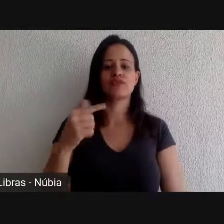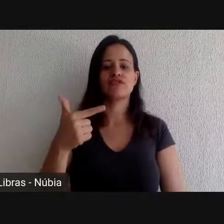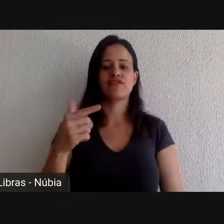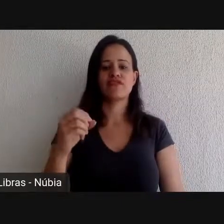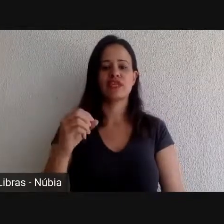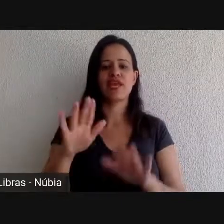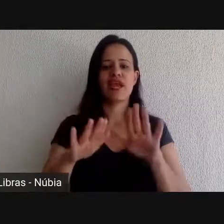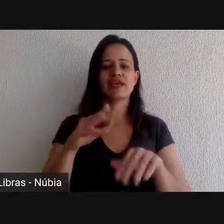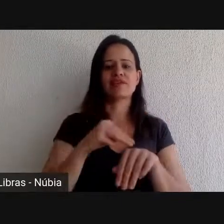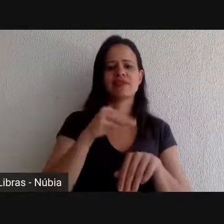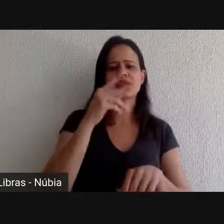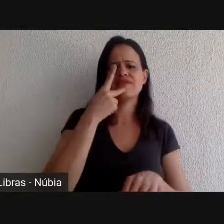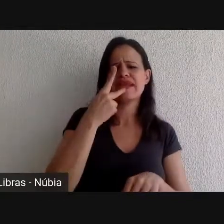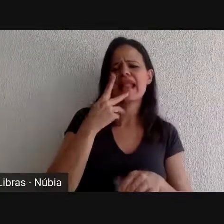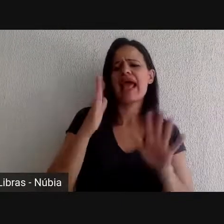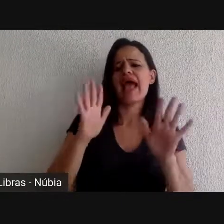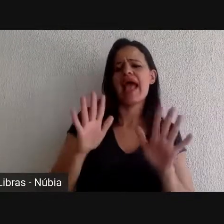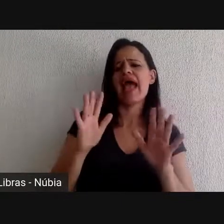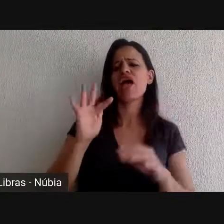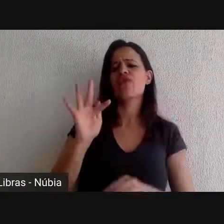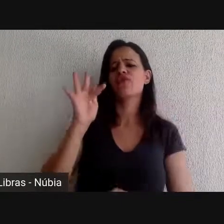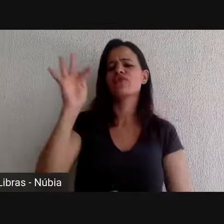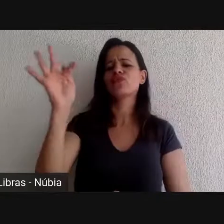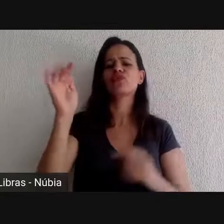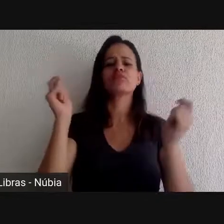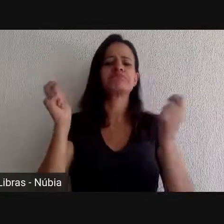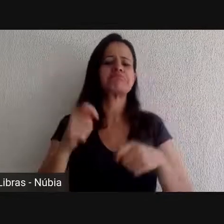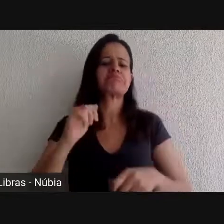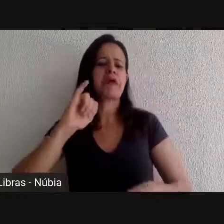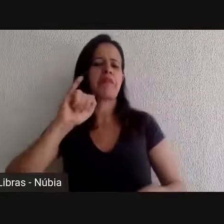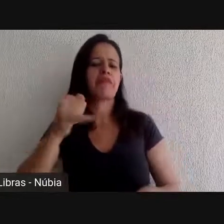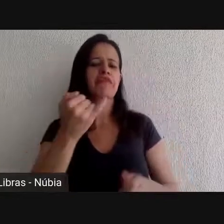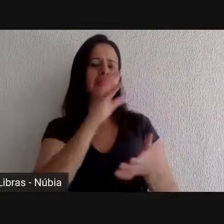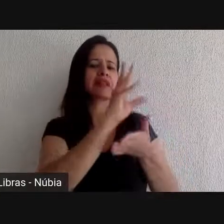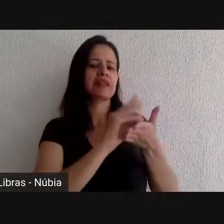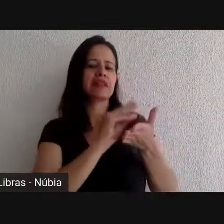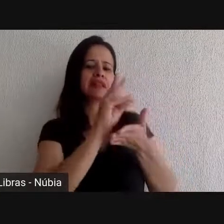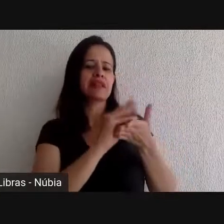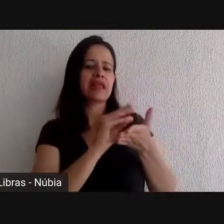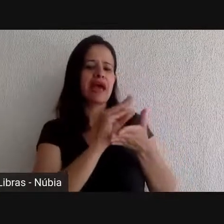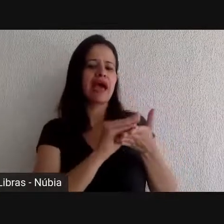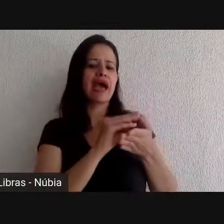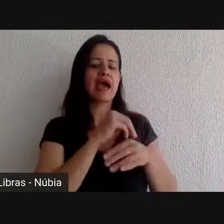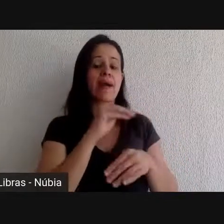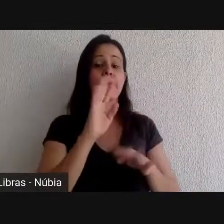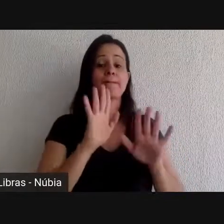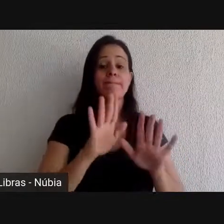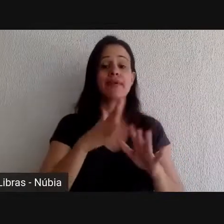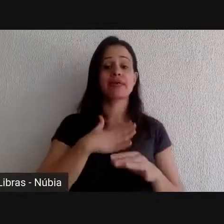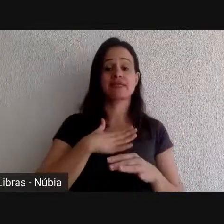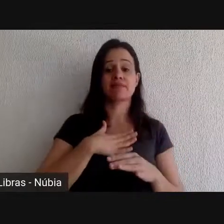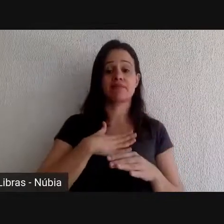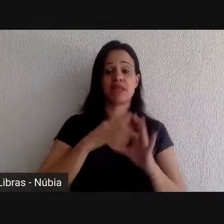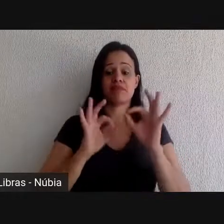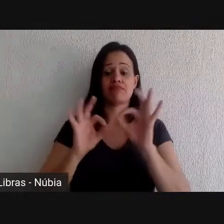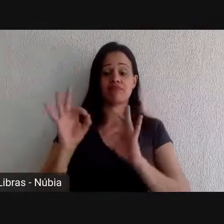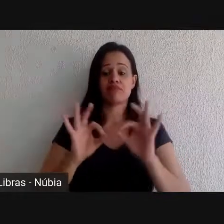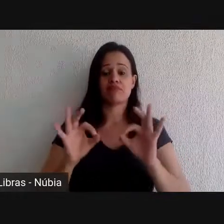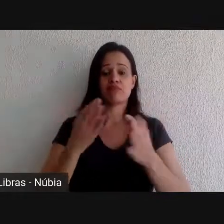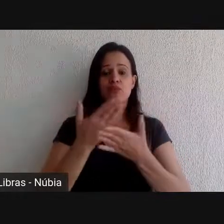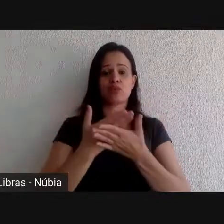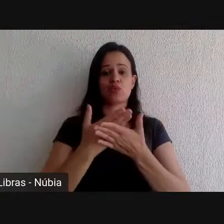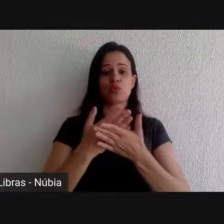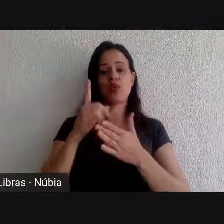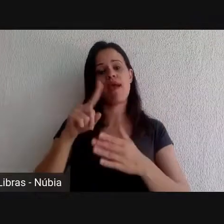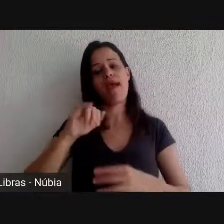a expectativa de lá no futuro poder aproveitar os dados, a minha dinâmica de elaboração do estudo e de